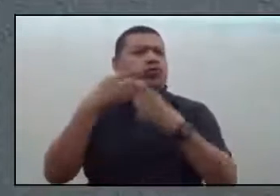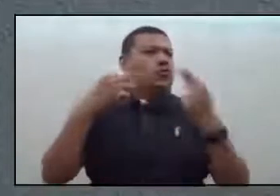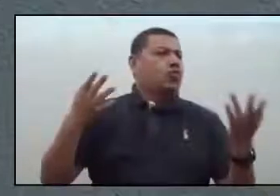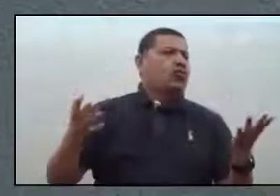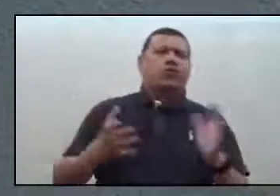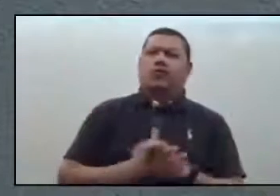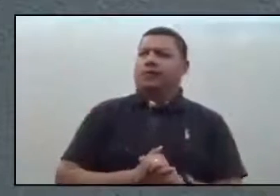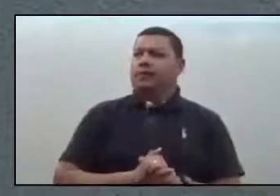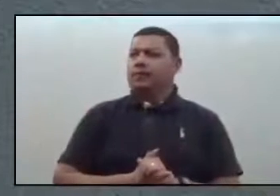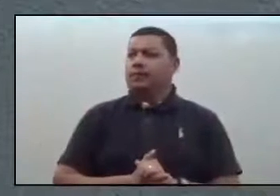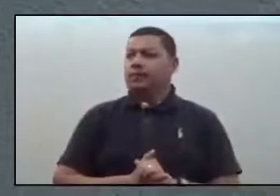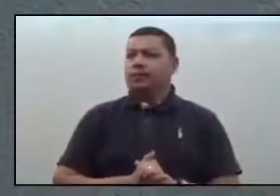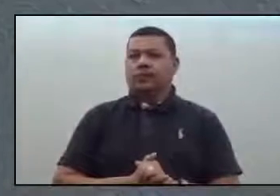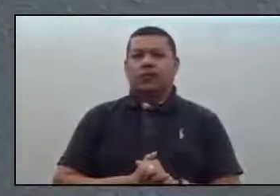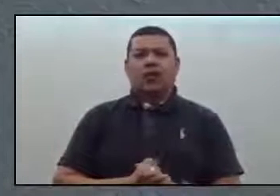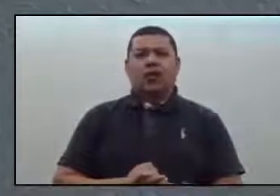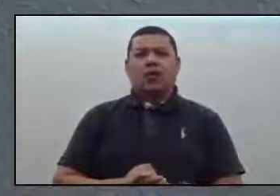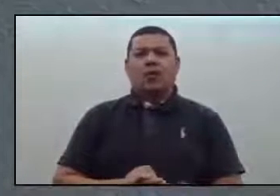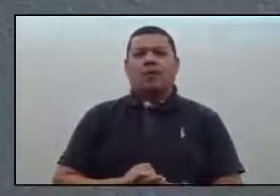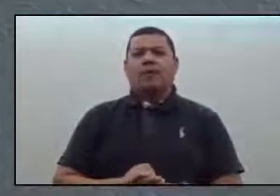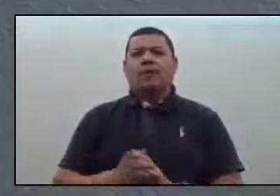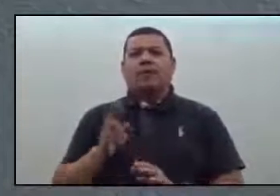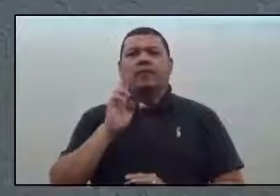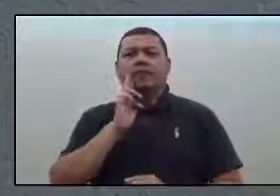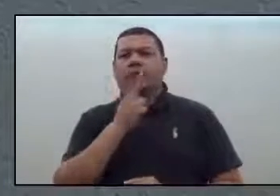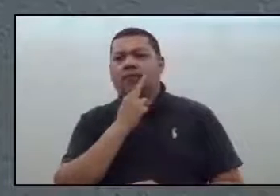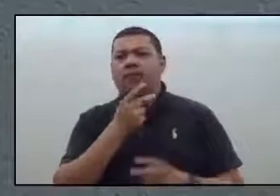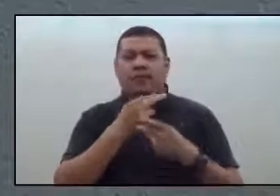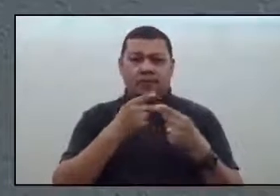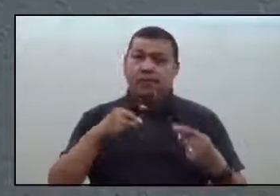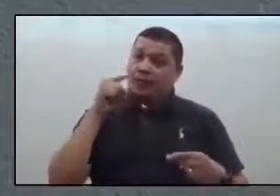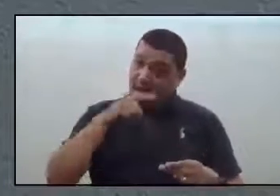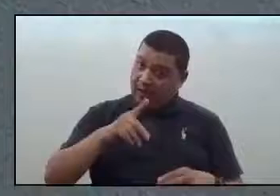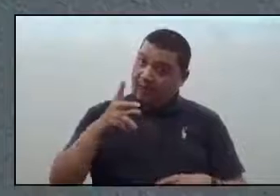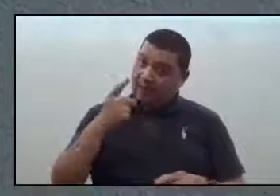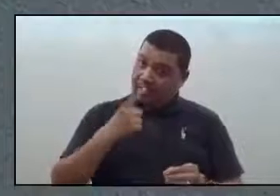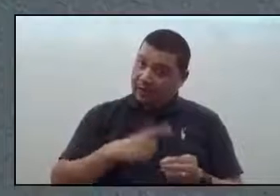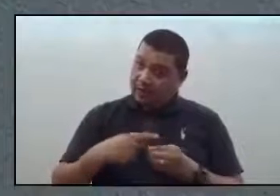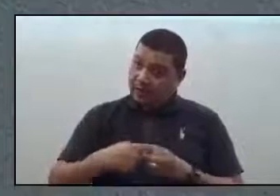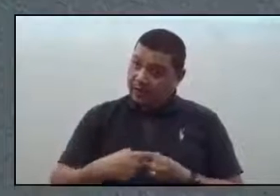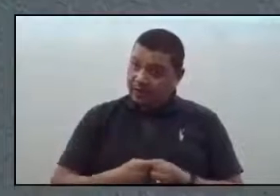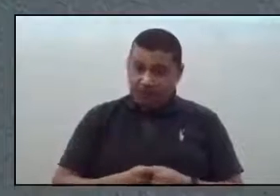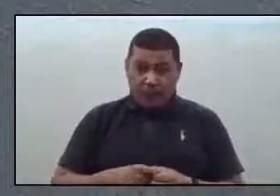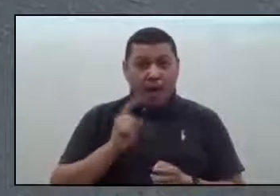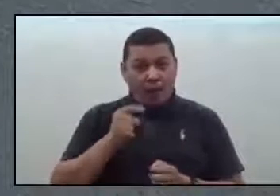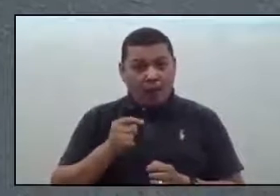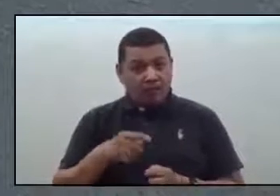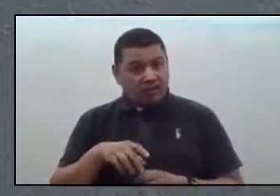aí nos bares e restaurantes aqui na nossa cidade,